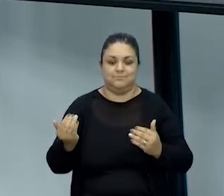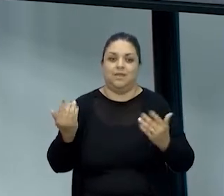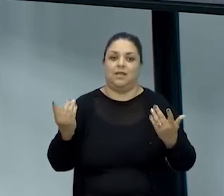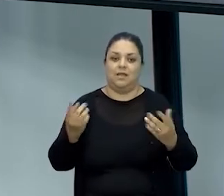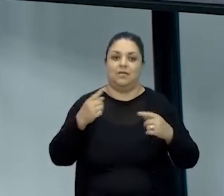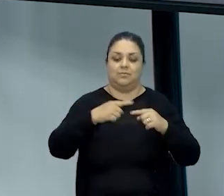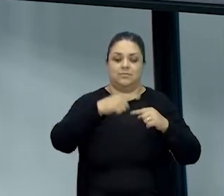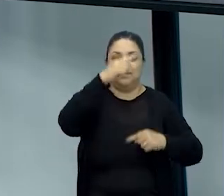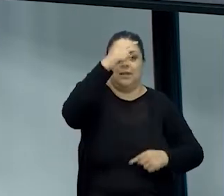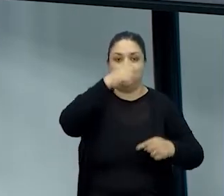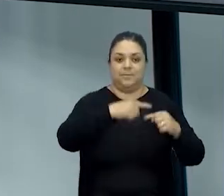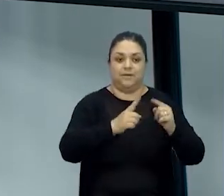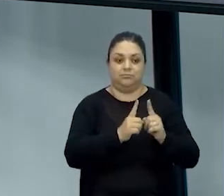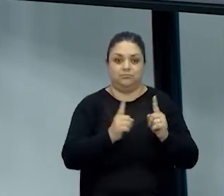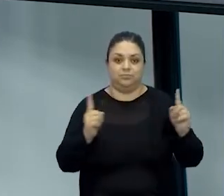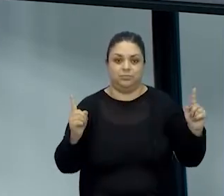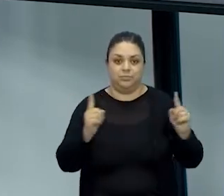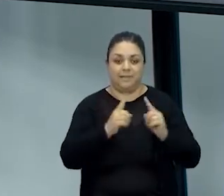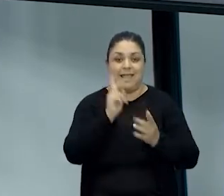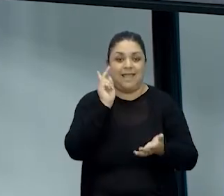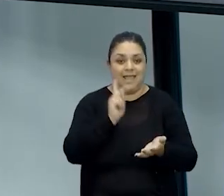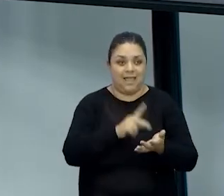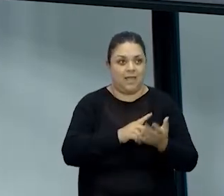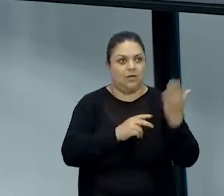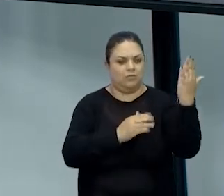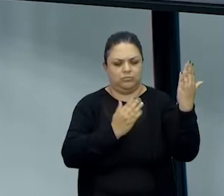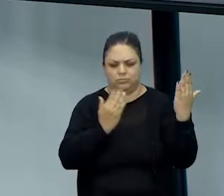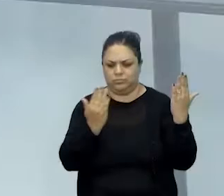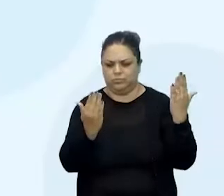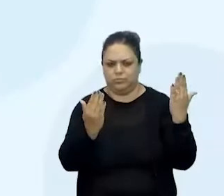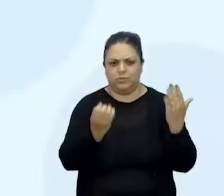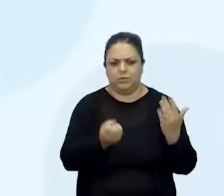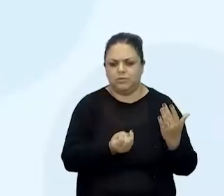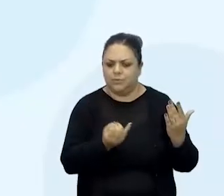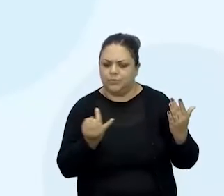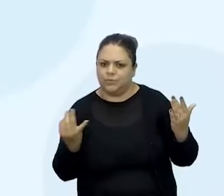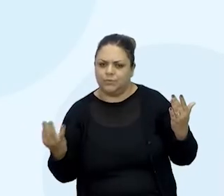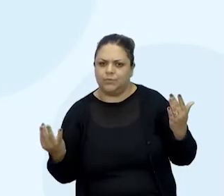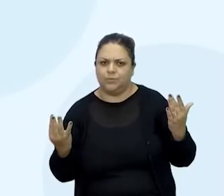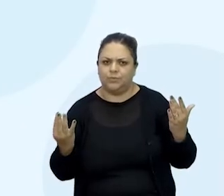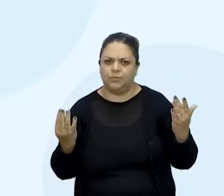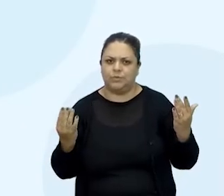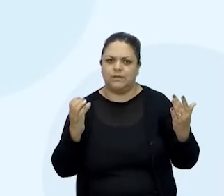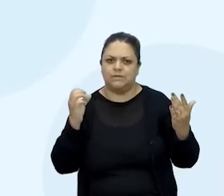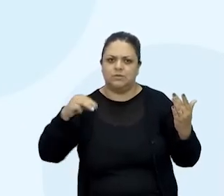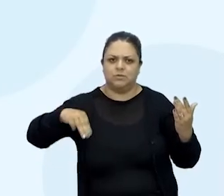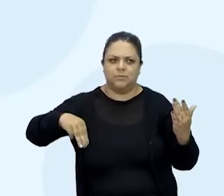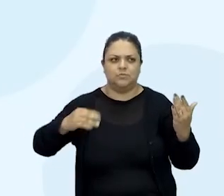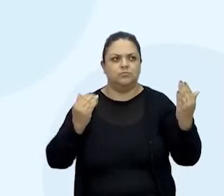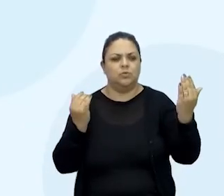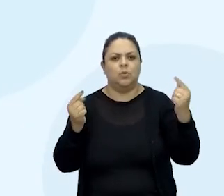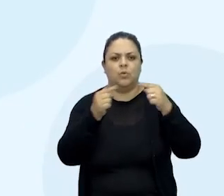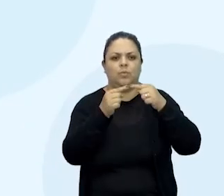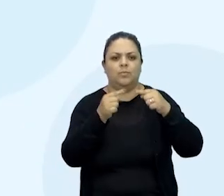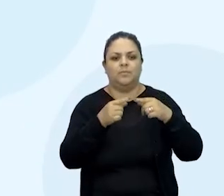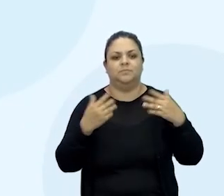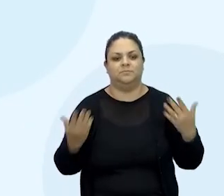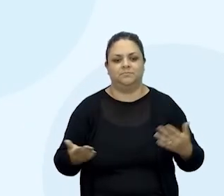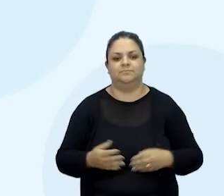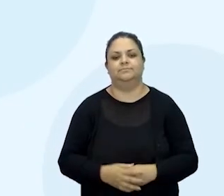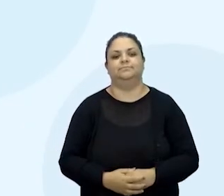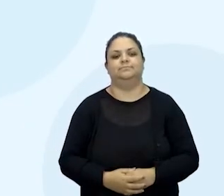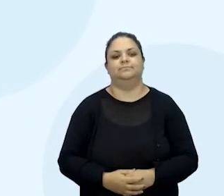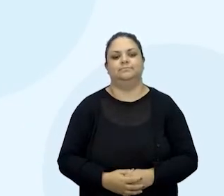vai descobrir o valor na escala, tá? E o quarto passo é verificar a relação de proporcionalidade entre